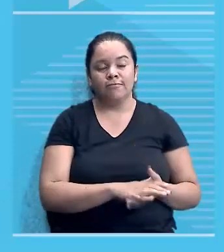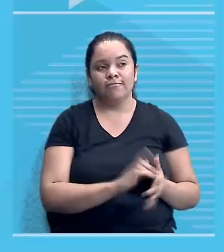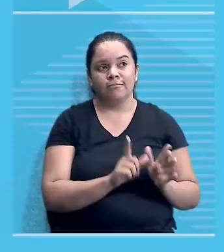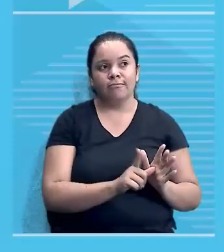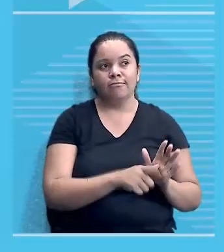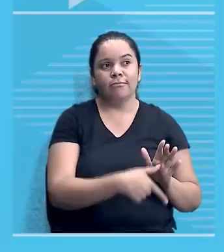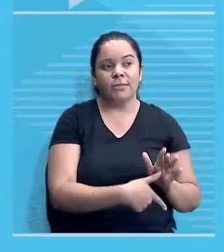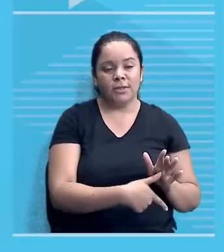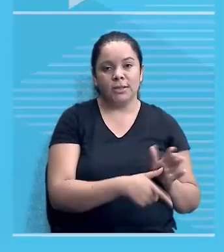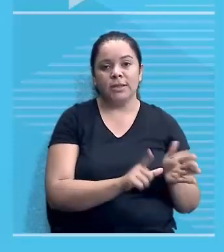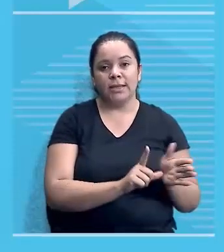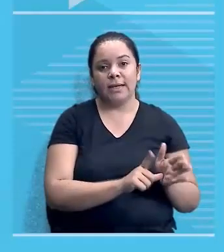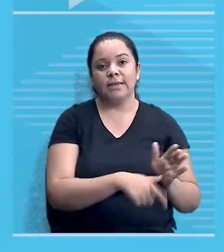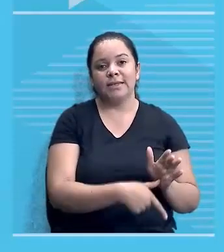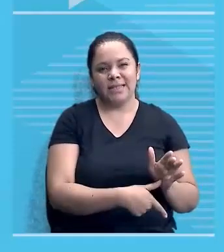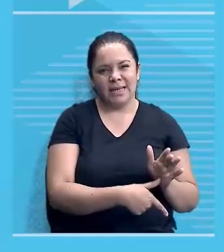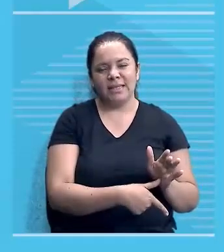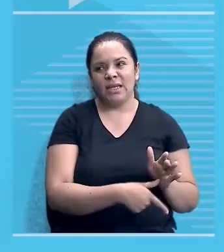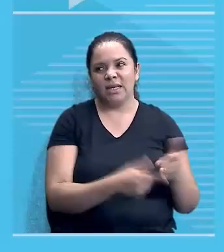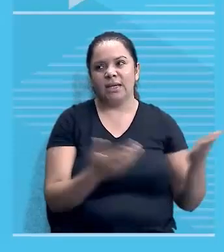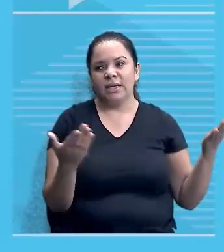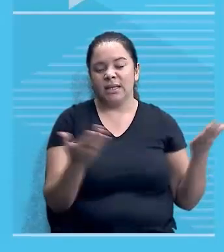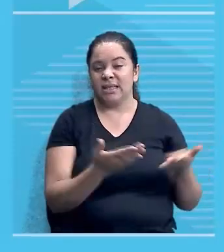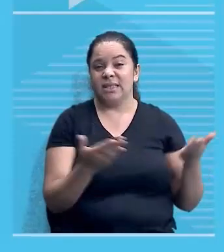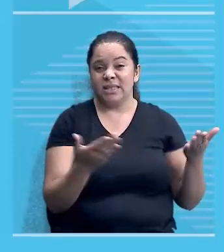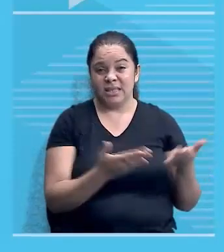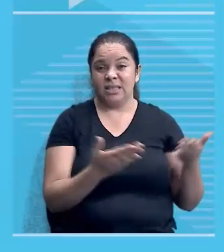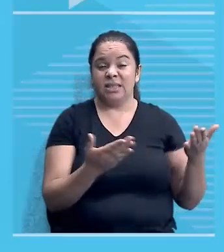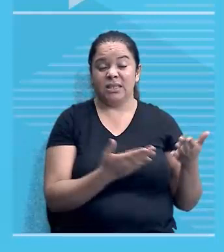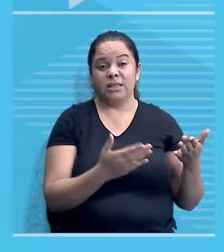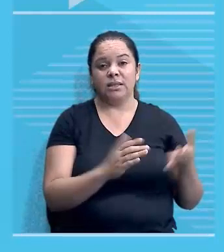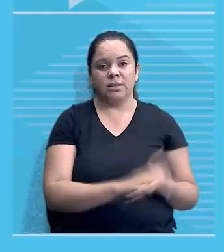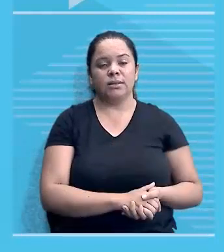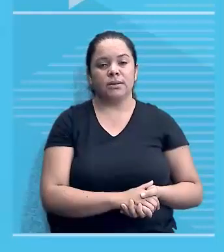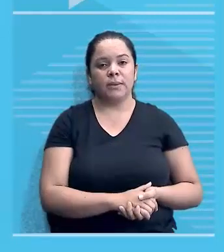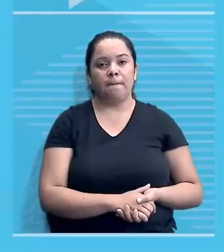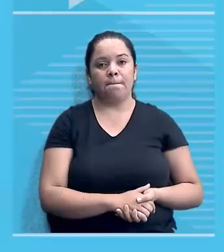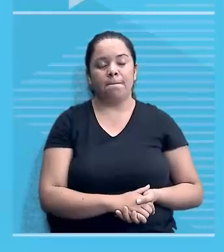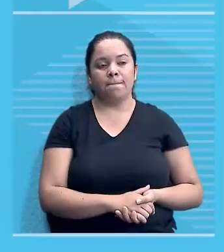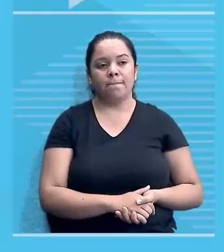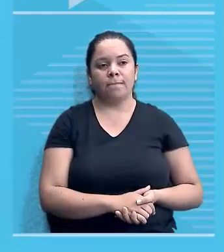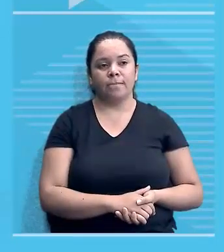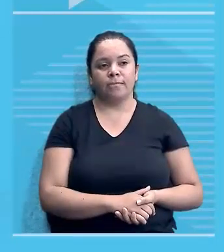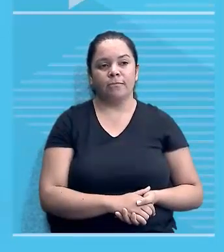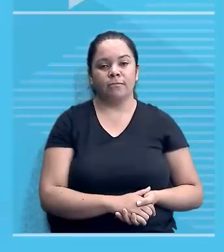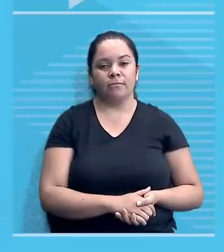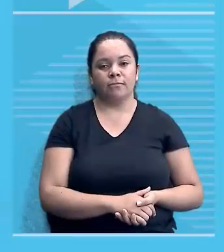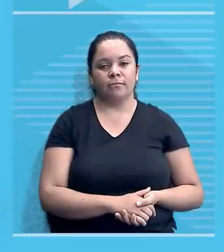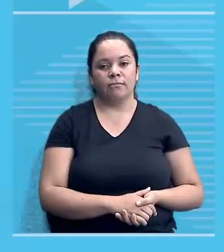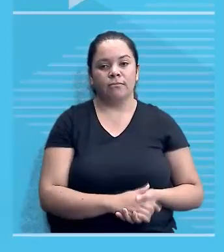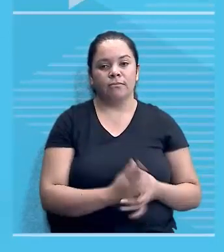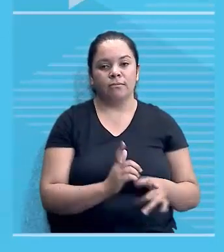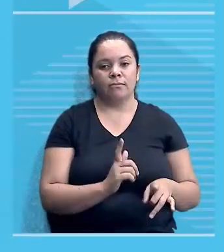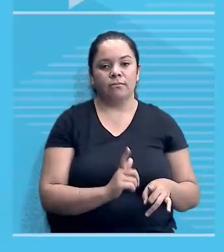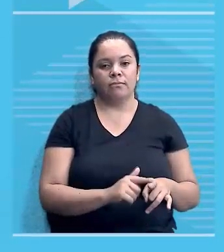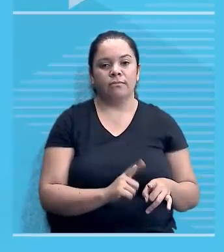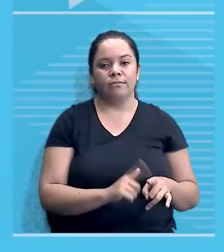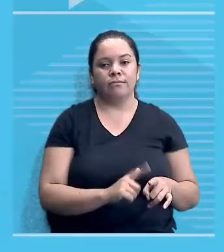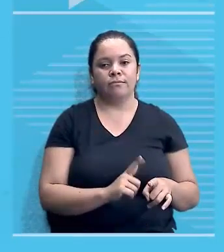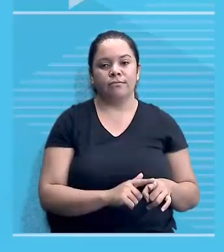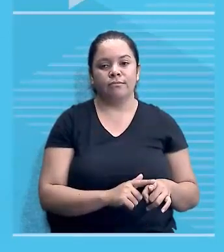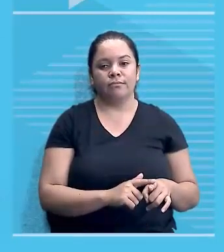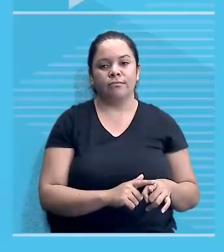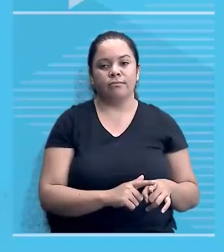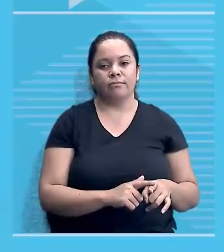forma mais tardia né tardia recente Como assim porque foi finalzinho da primeira no